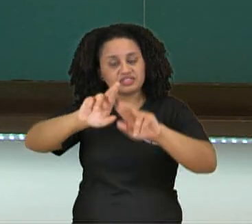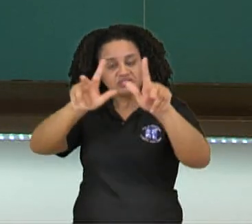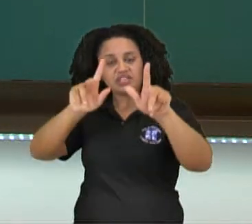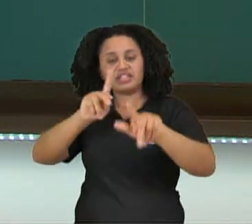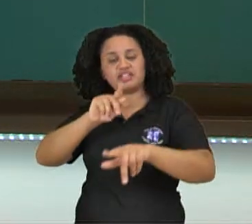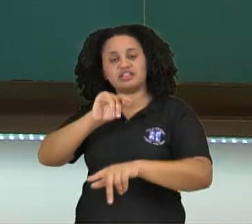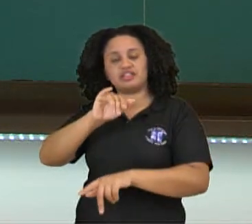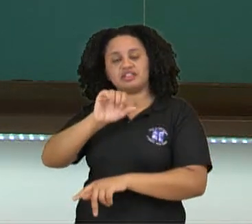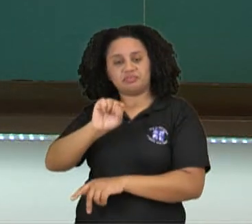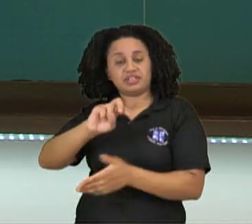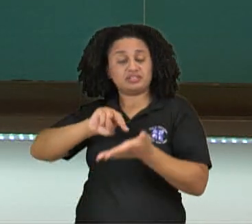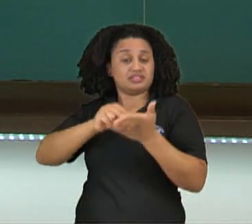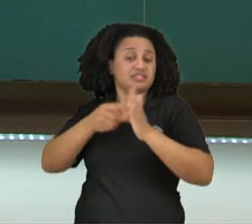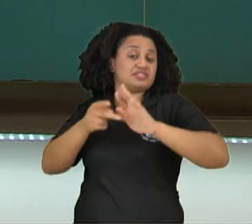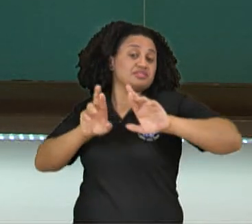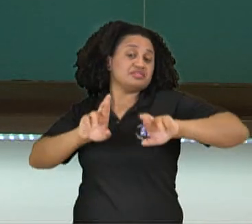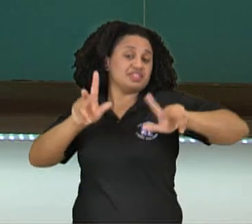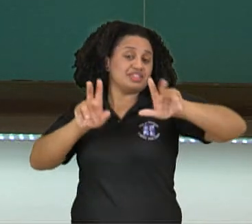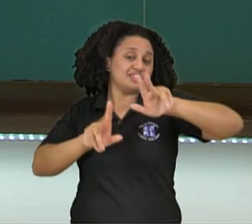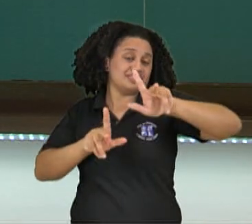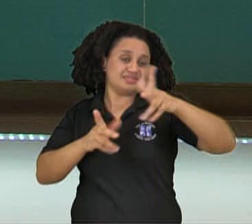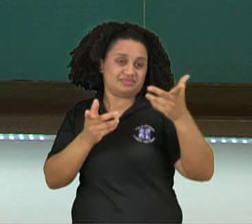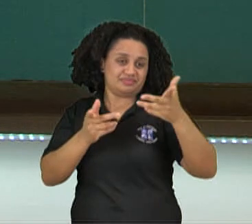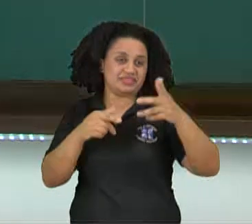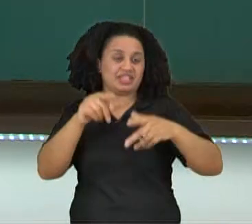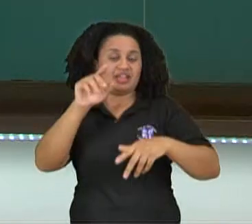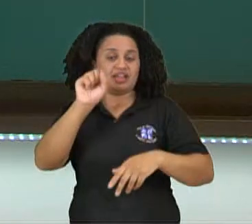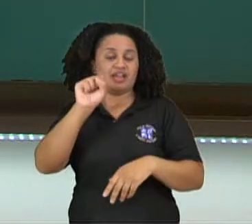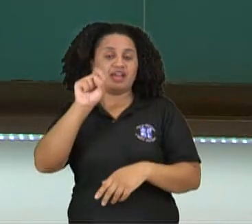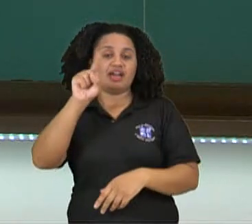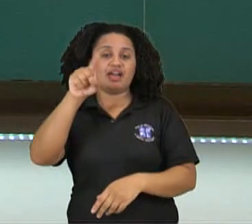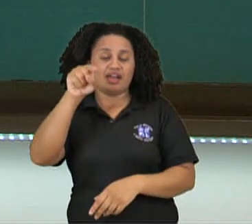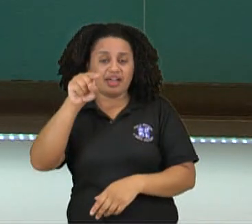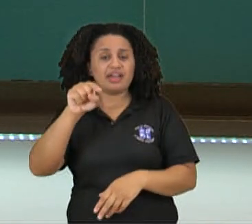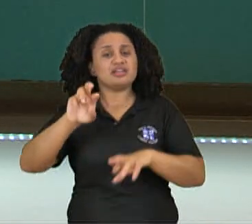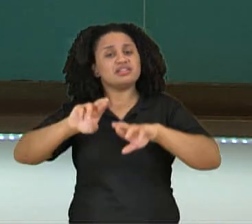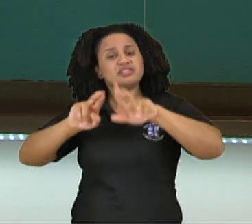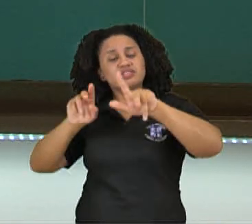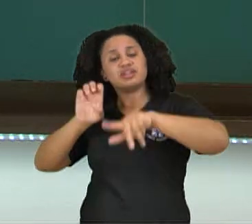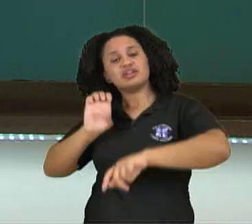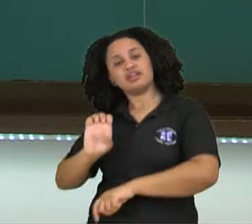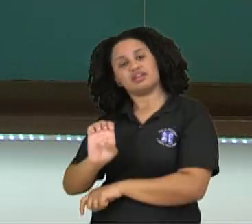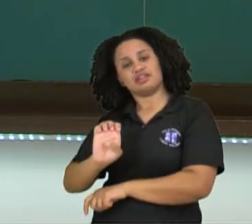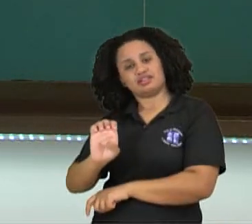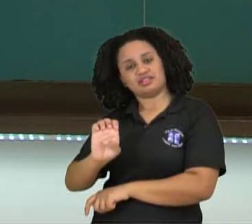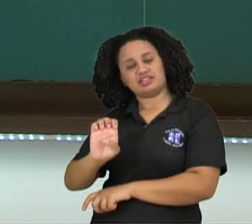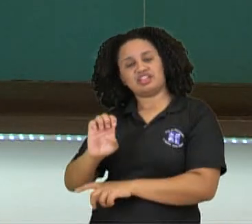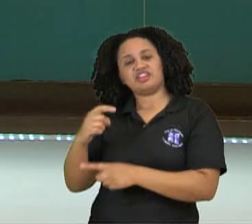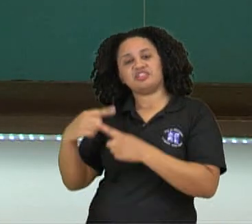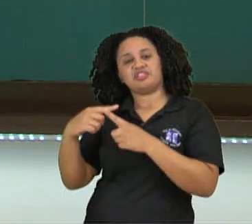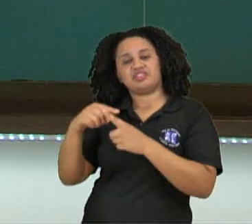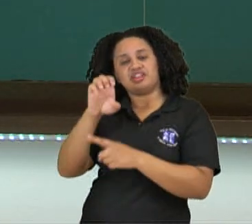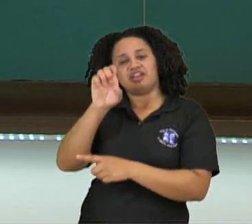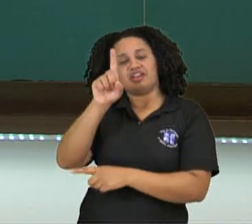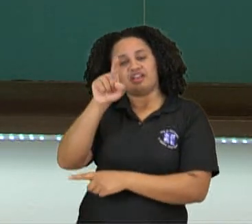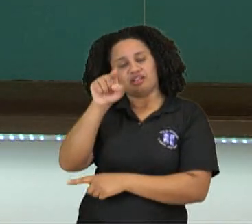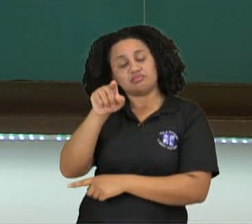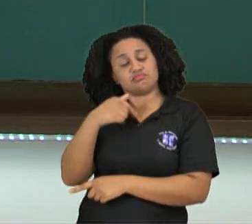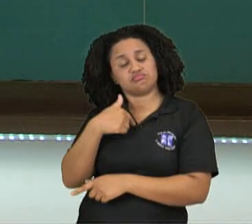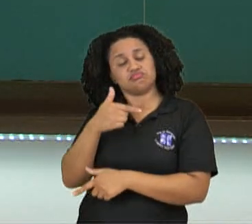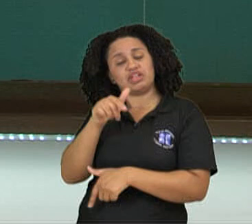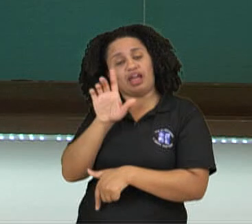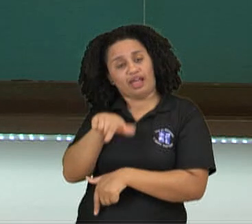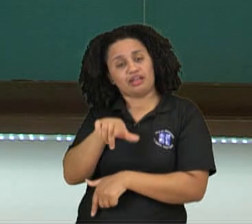é outro. Né? É diferente de e. Né? A gente tem a flexão verbal do verbo ser